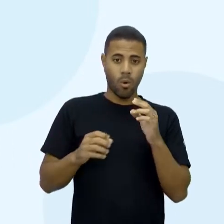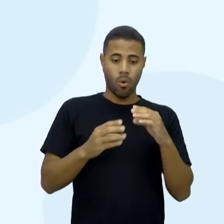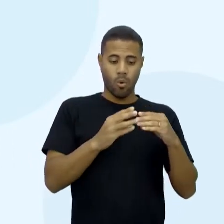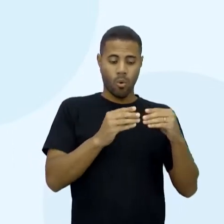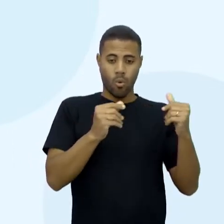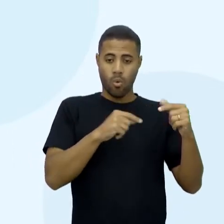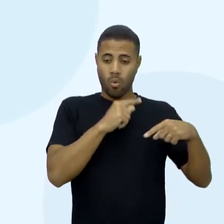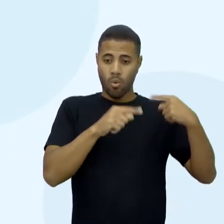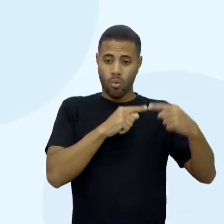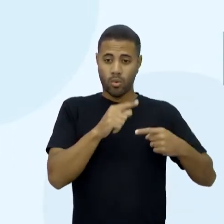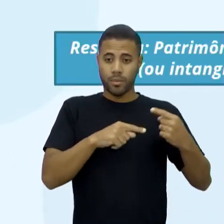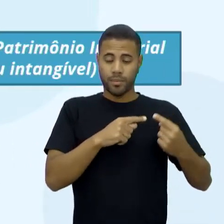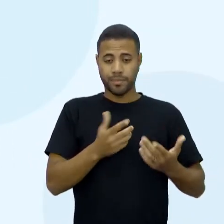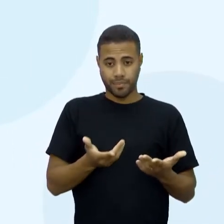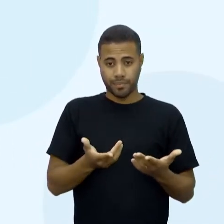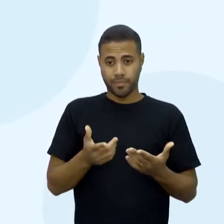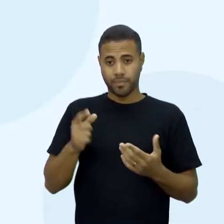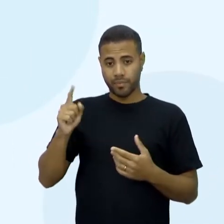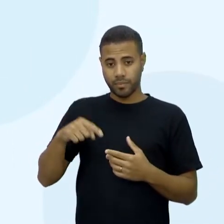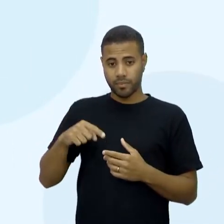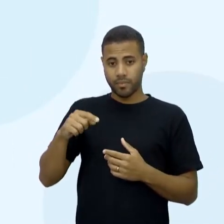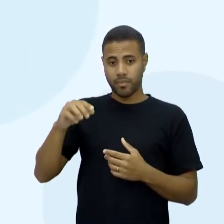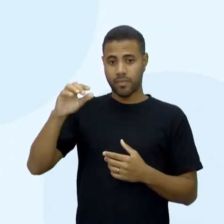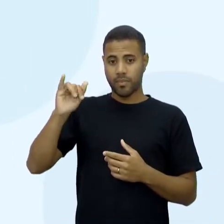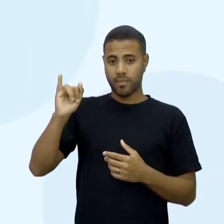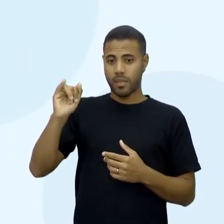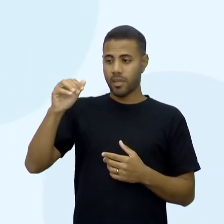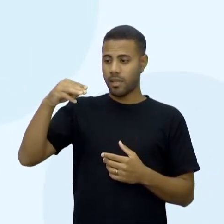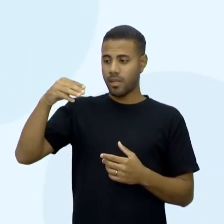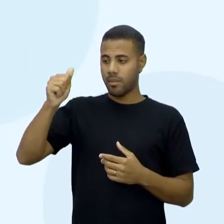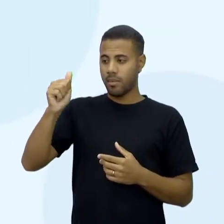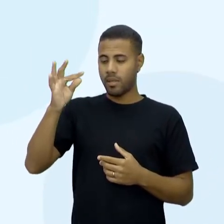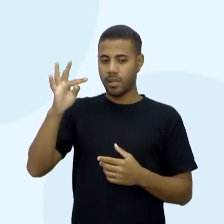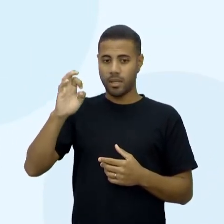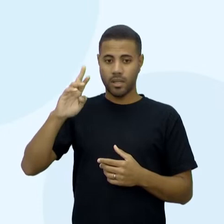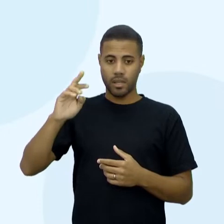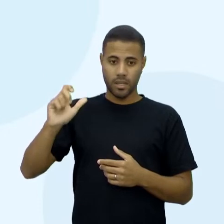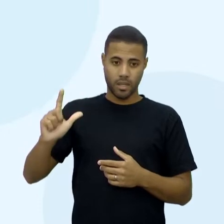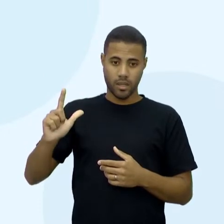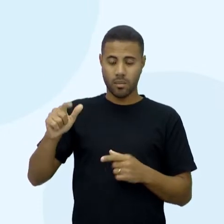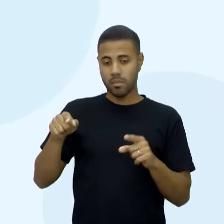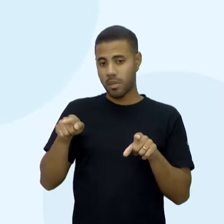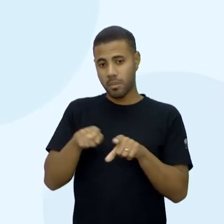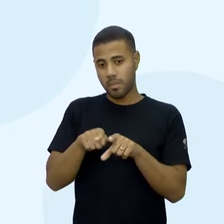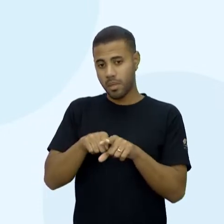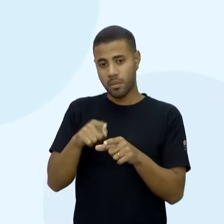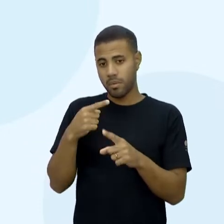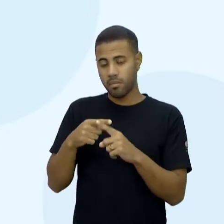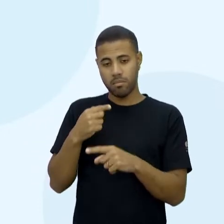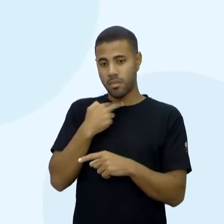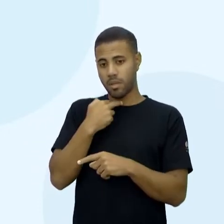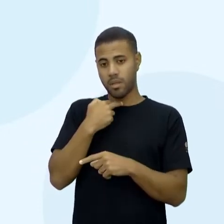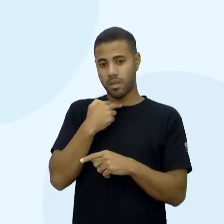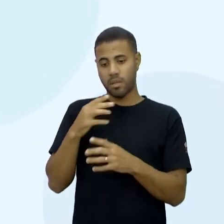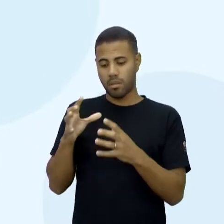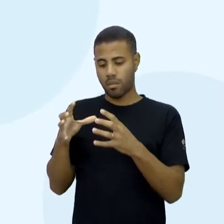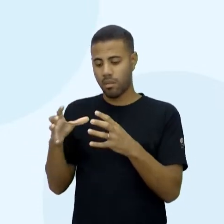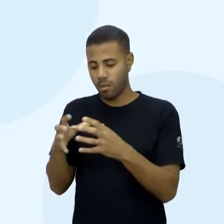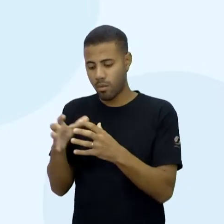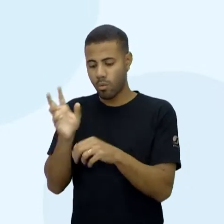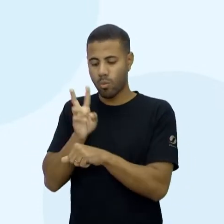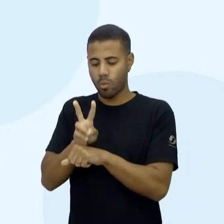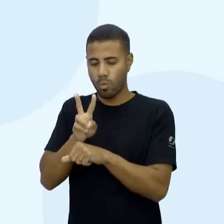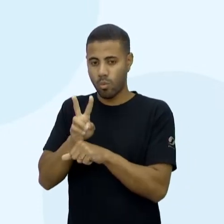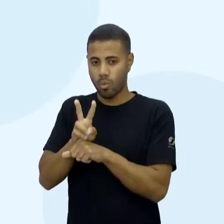nosso Brasil? É um patrimônio imaterial ou intangível, porque a gente não pode, né, preservar o